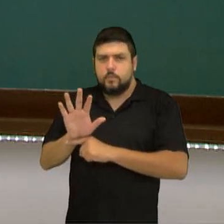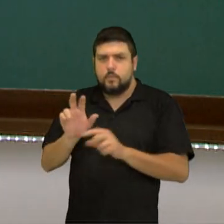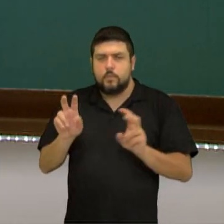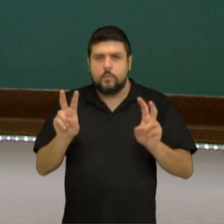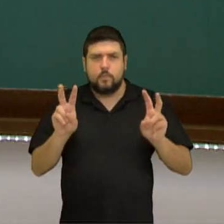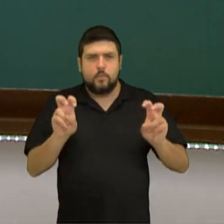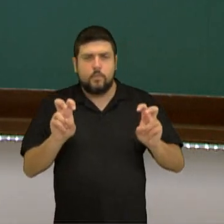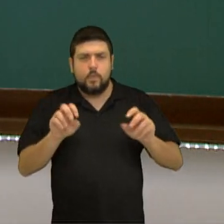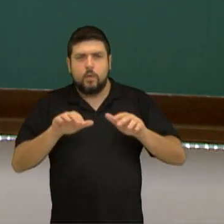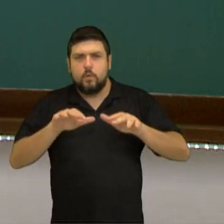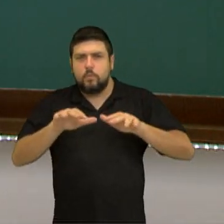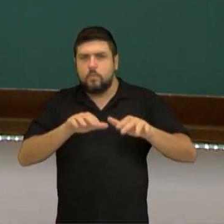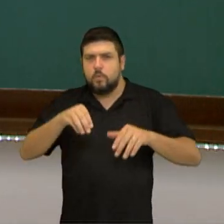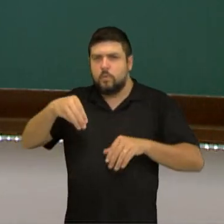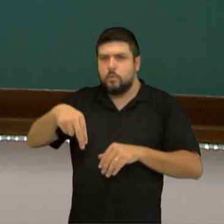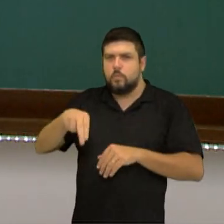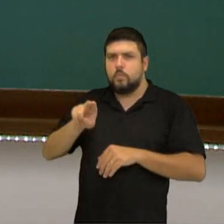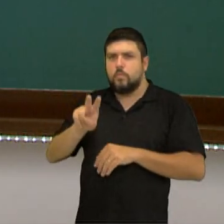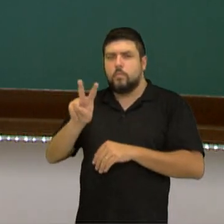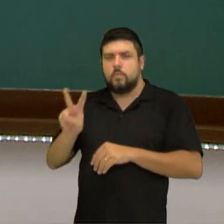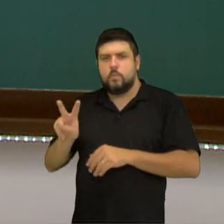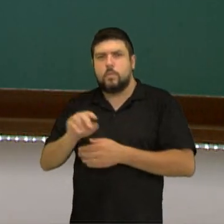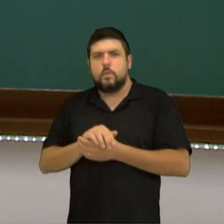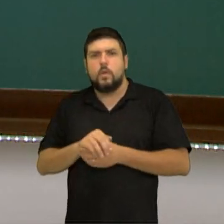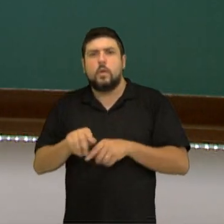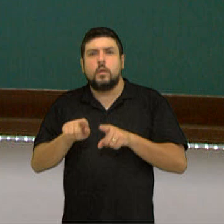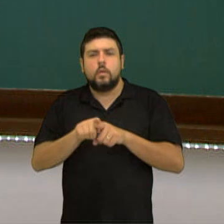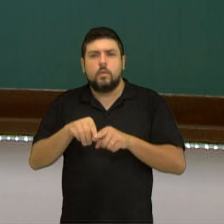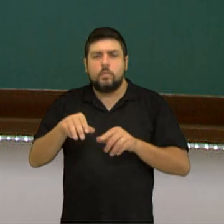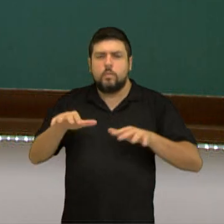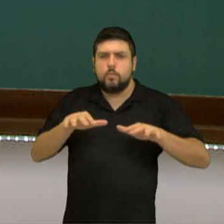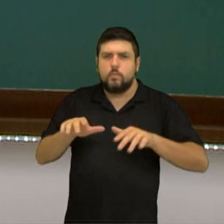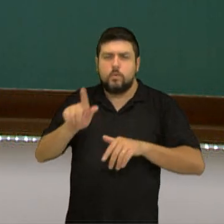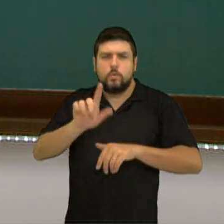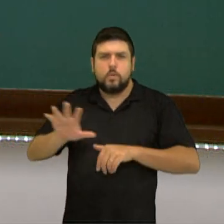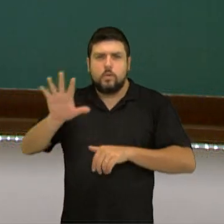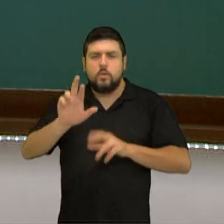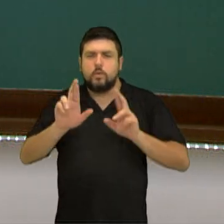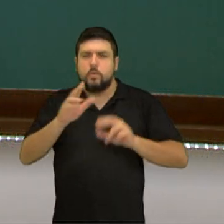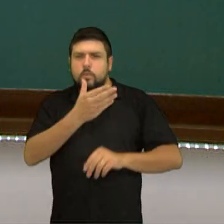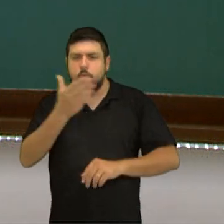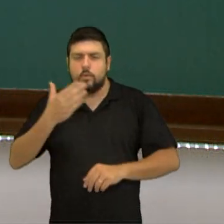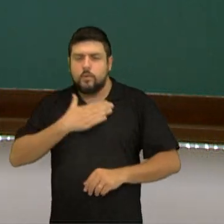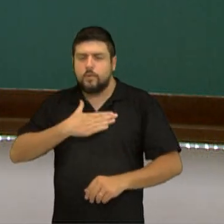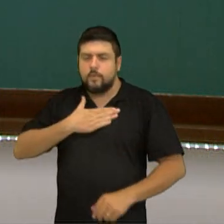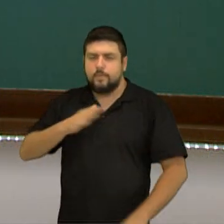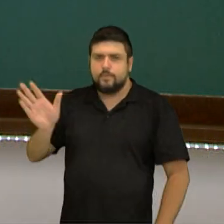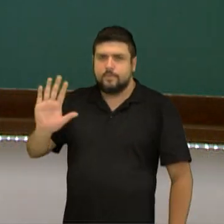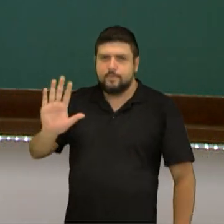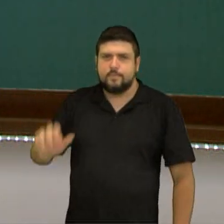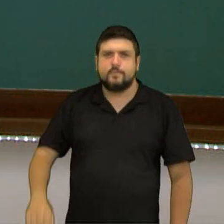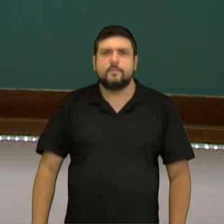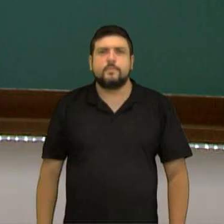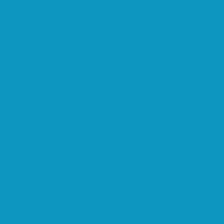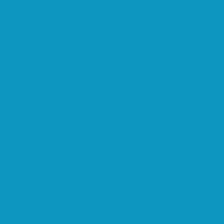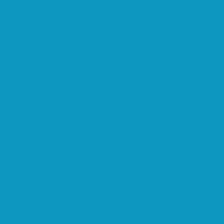sobre movimento uniformemente variado e o movimento de modo geral. Espero que vocês tenham gostado. Até breve!